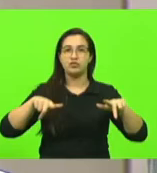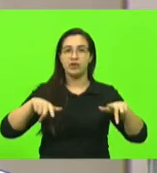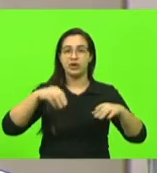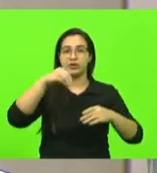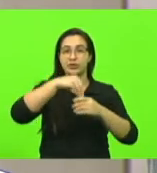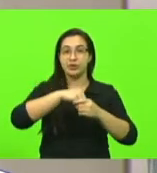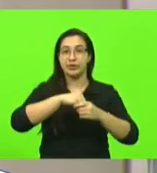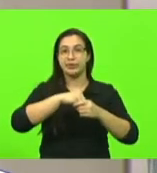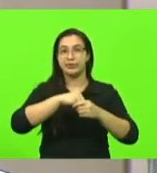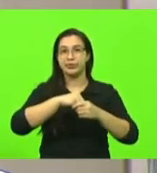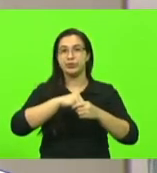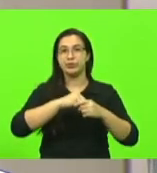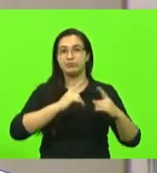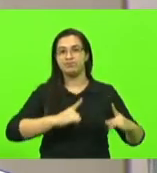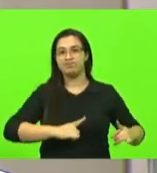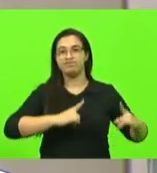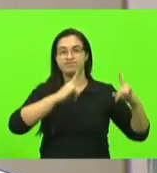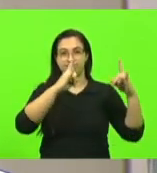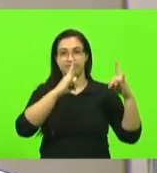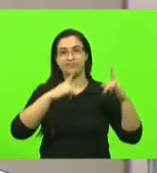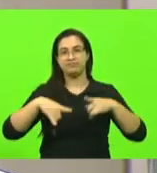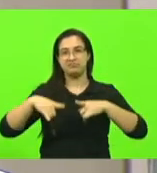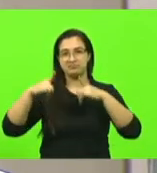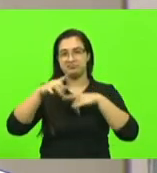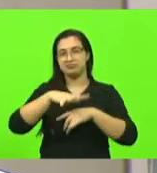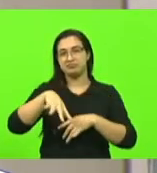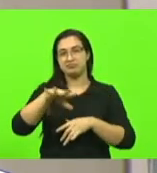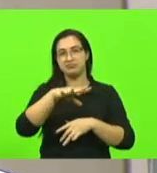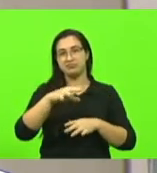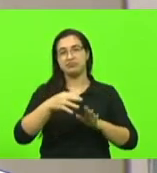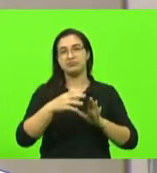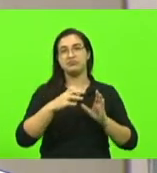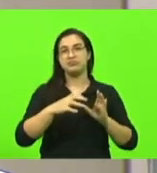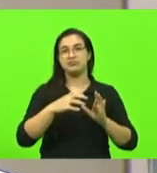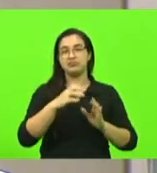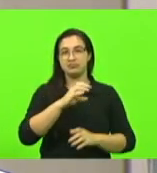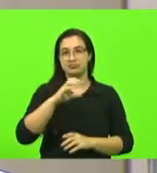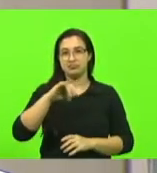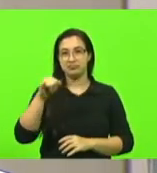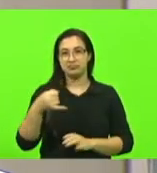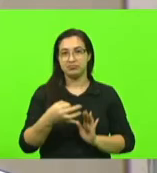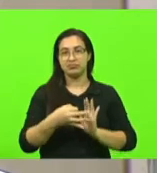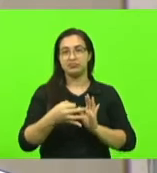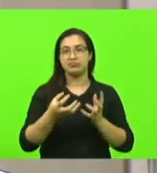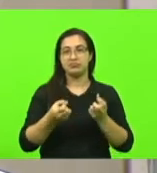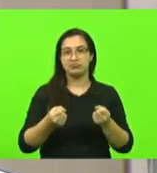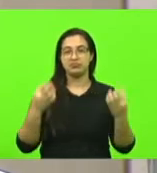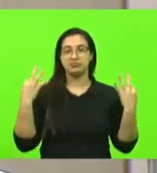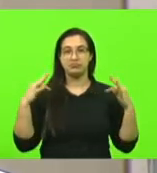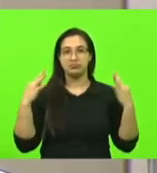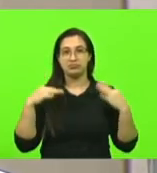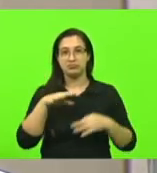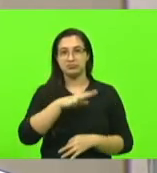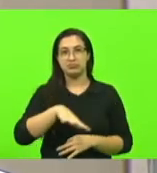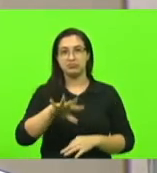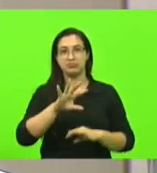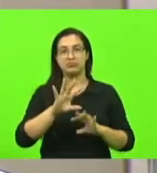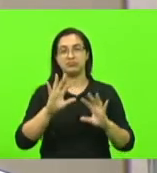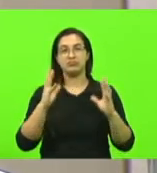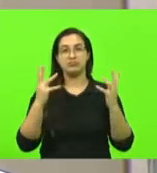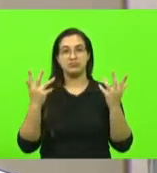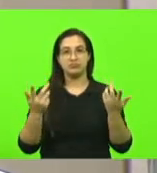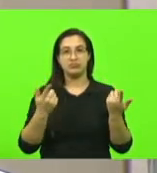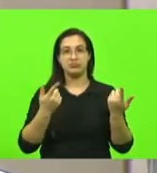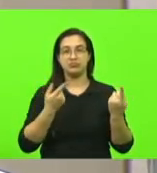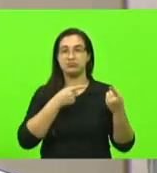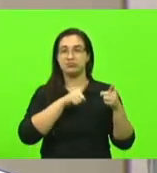com emenda substitutiva global e pareceres favoráveis das comissões de Constituição, Justiça e de Turismo e Meio Ambiente, com parecer contrário da